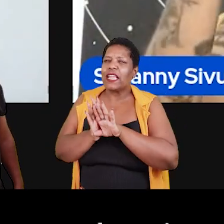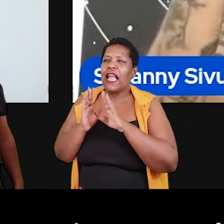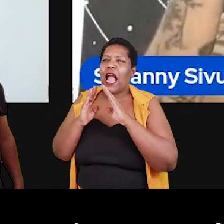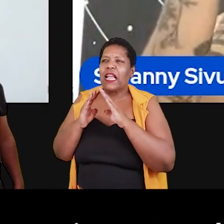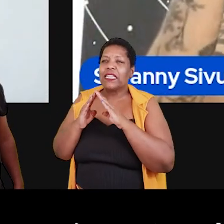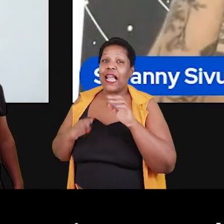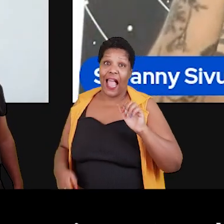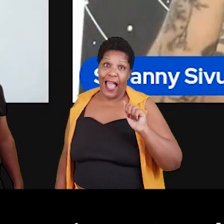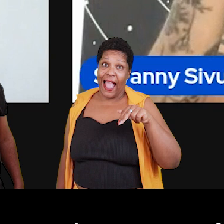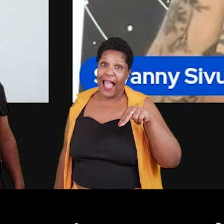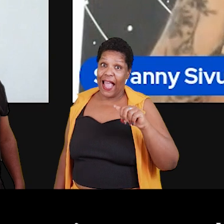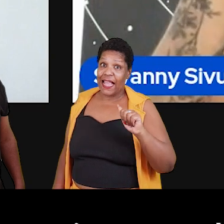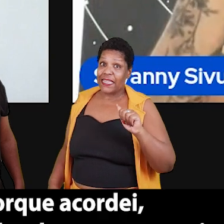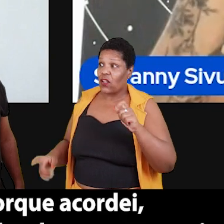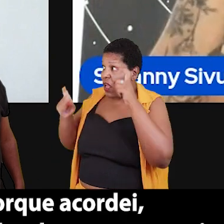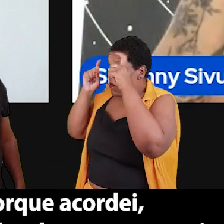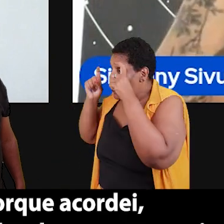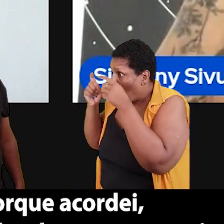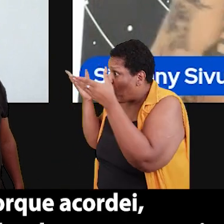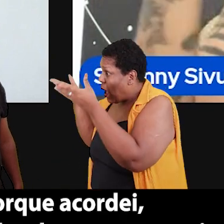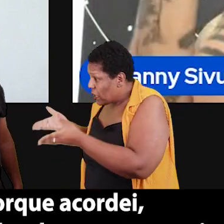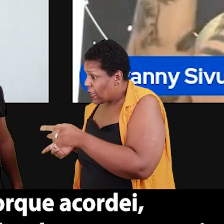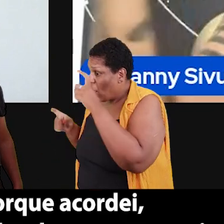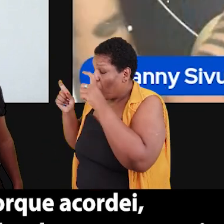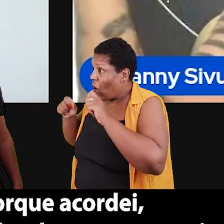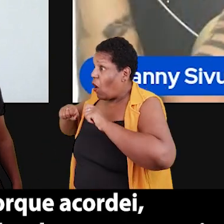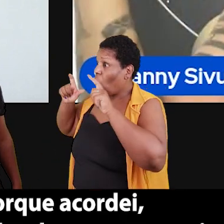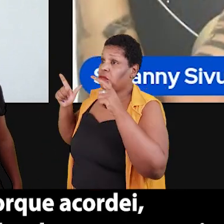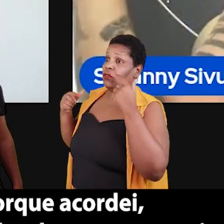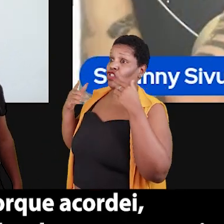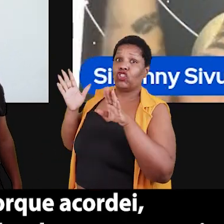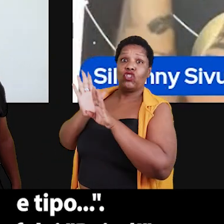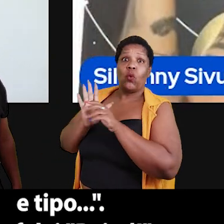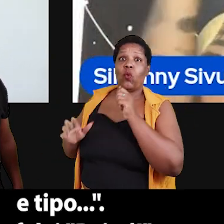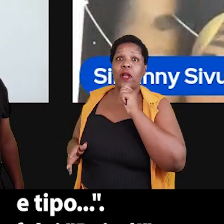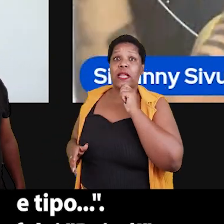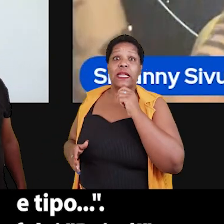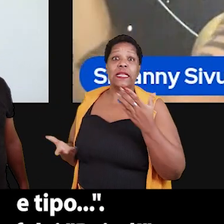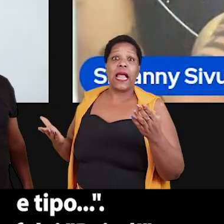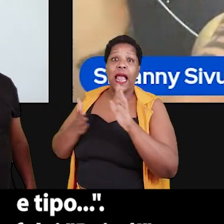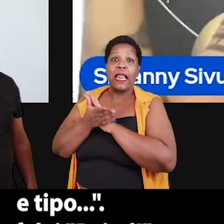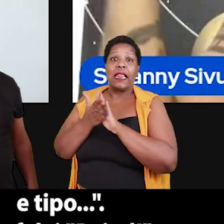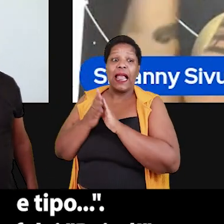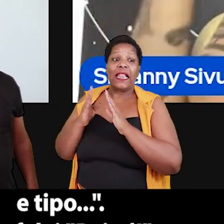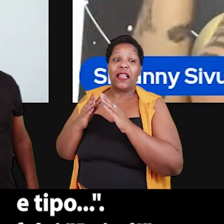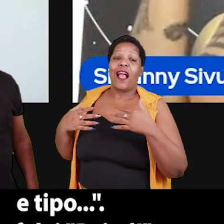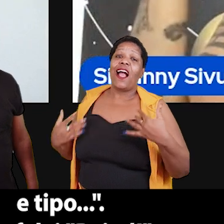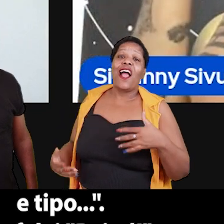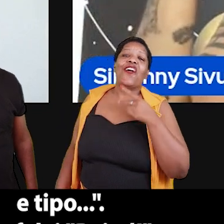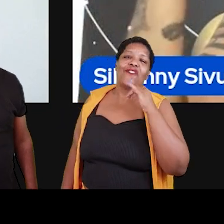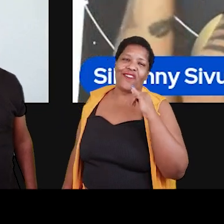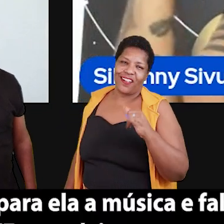falou assim: Meu, eu tava muito preocupada com você, porque eu acordei, você não tinha chegado em casa ainda, e tipo. Eu falei: Pois